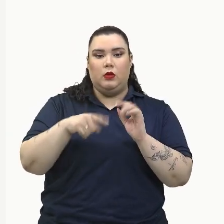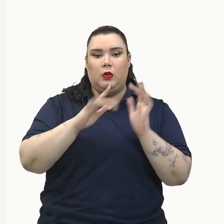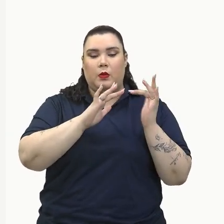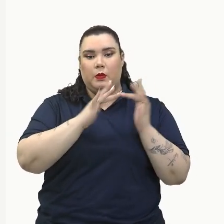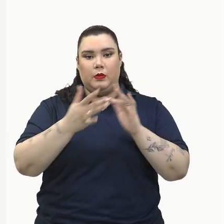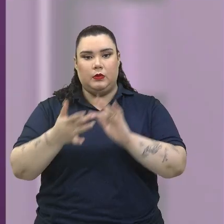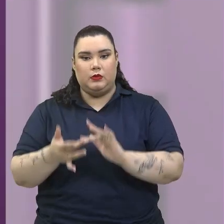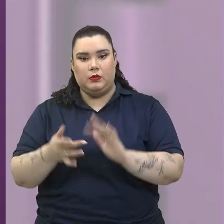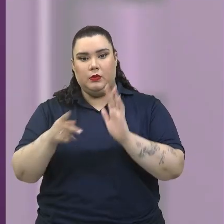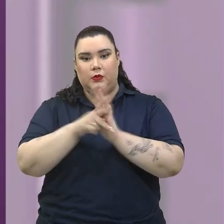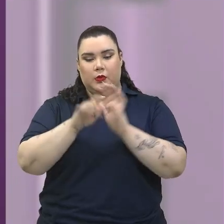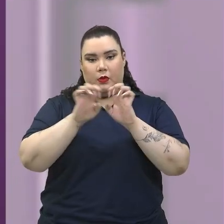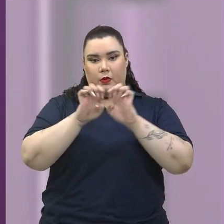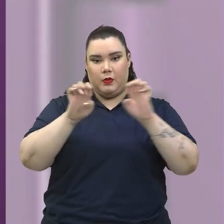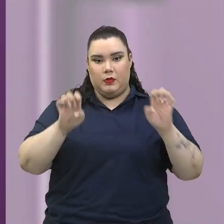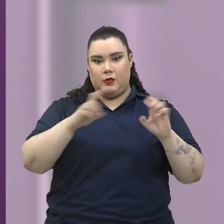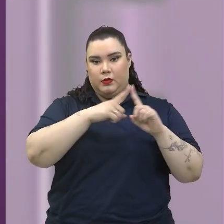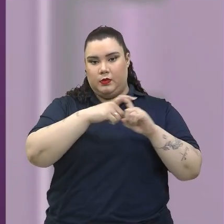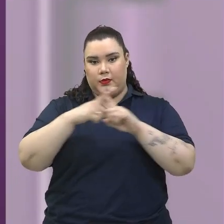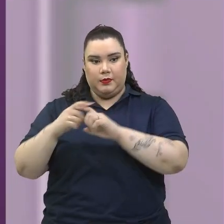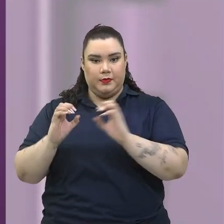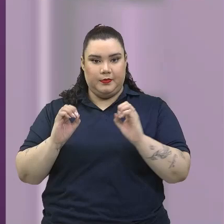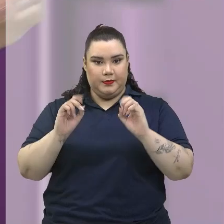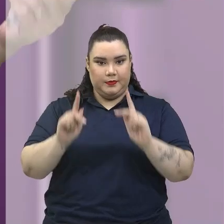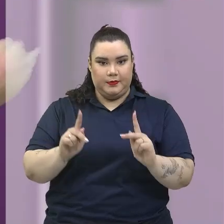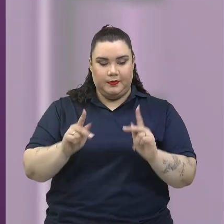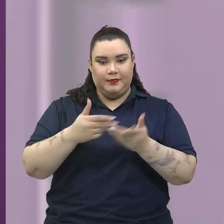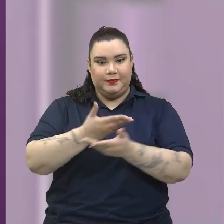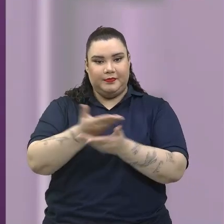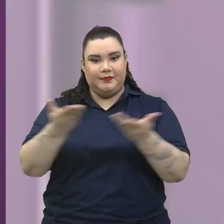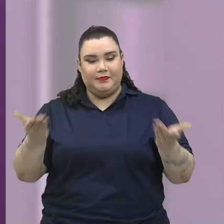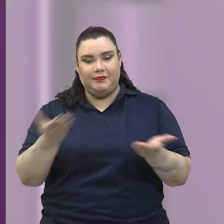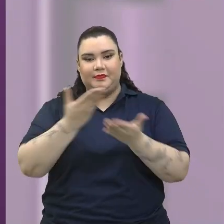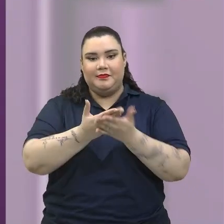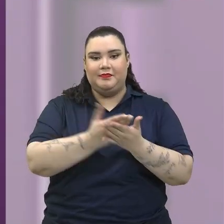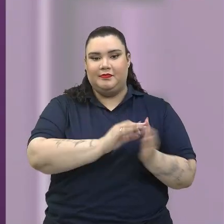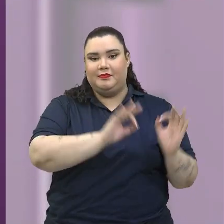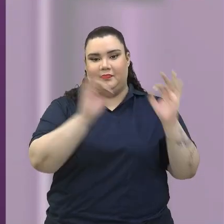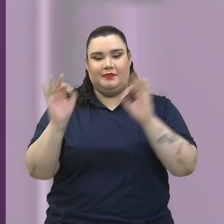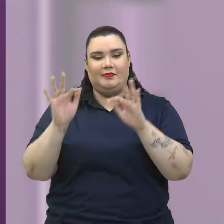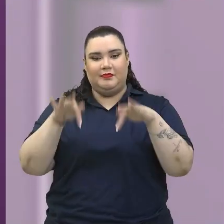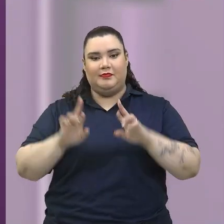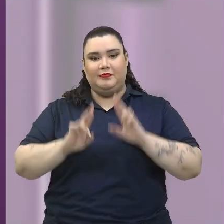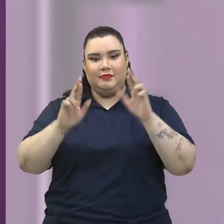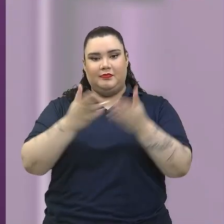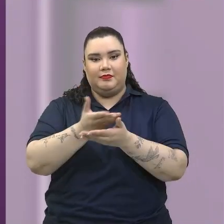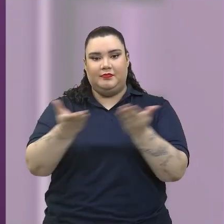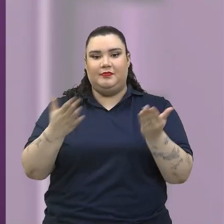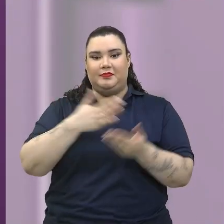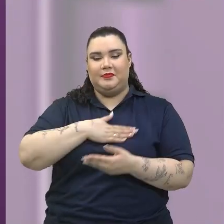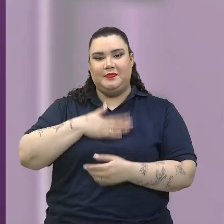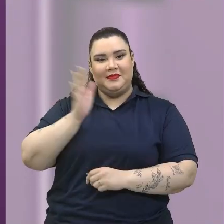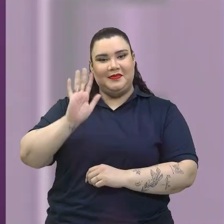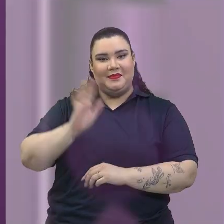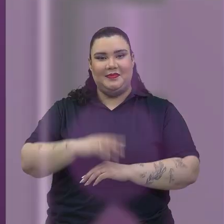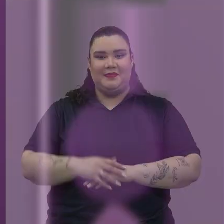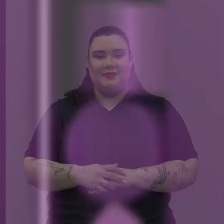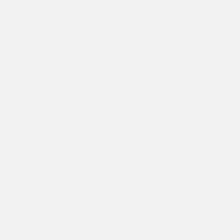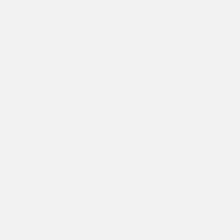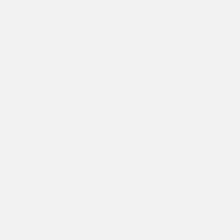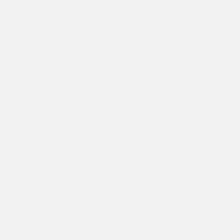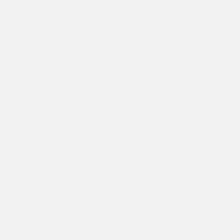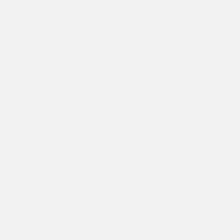contextualizado, envolvendo equações polinomiais. Beleza? Queridos alunos, essa foi a nossa aula de hoje. Espero que todos vocês tenham gostado e até a próxima.